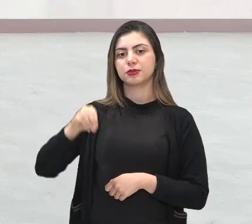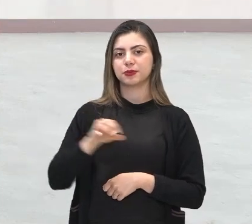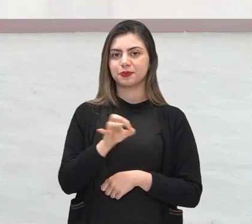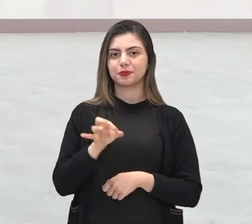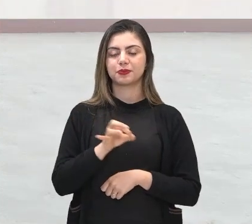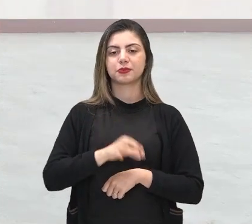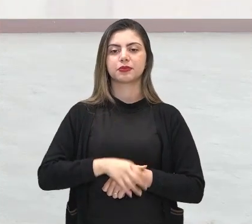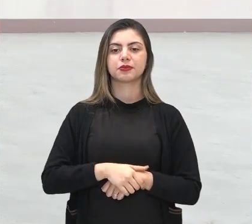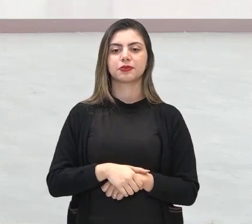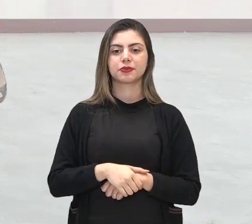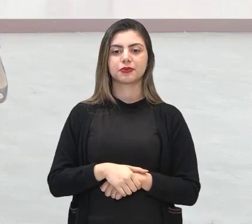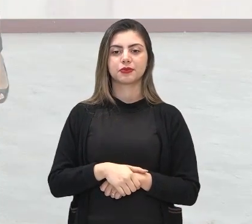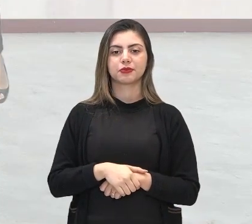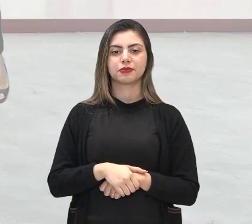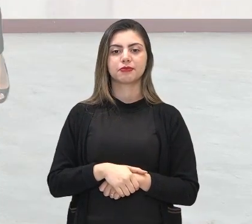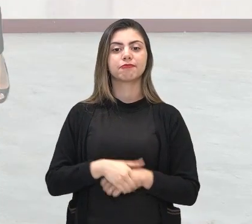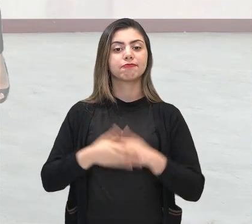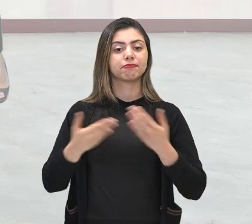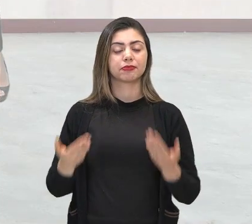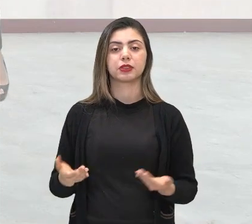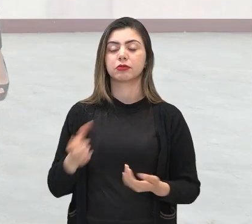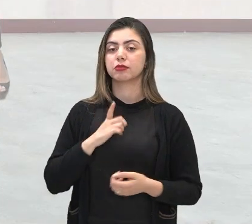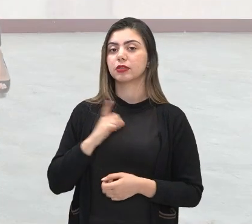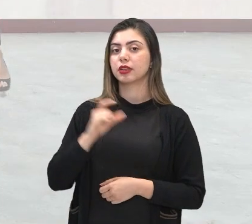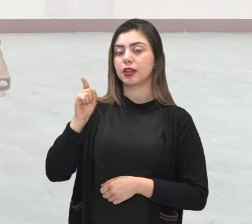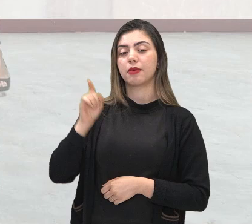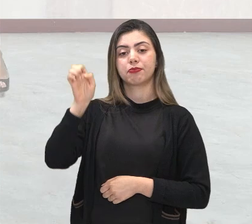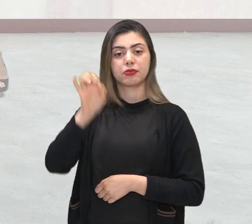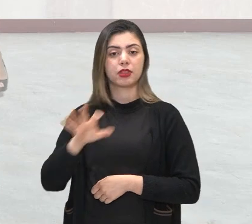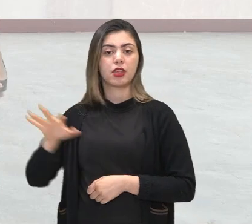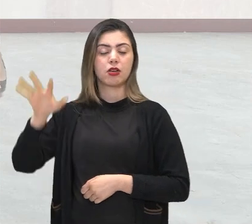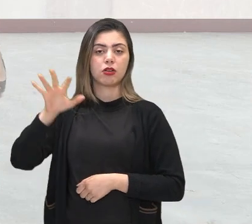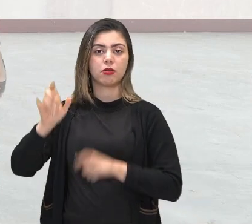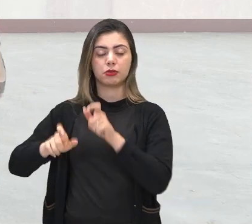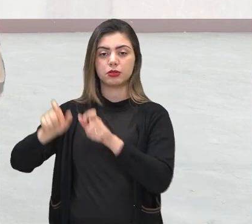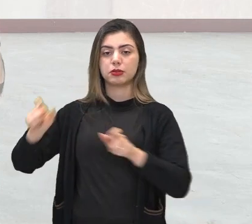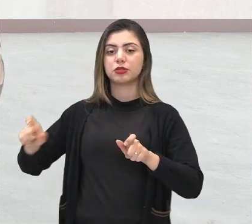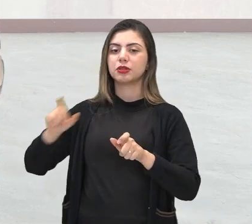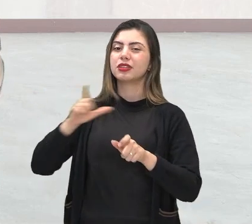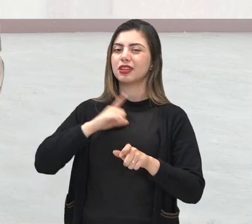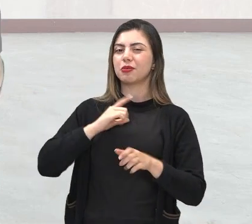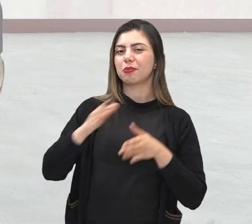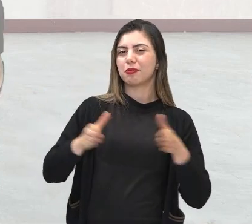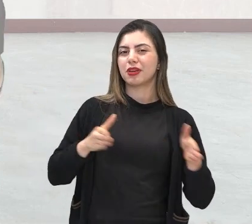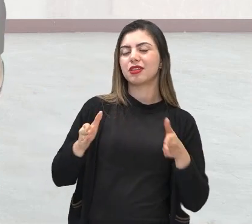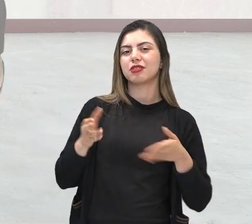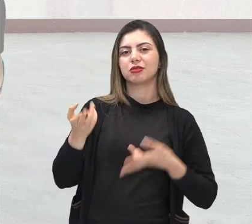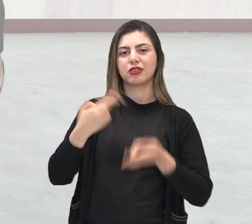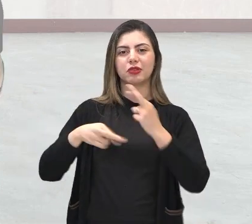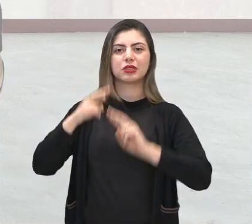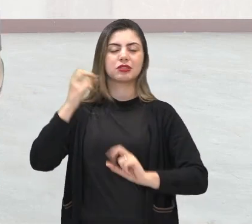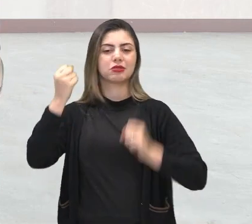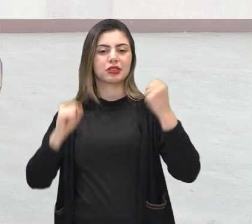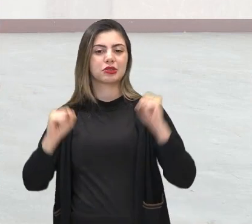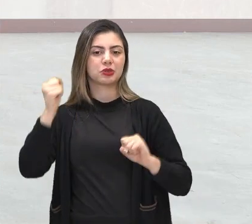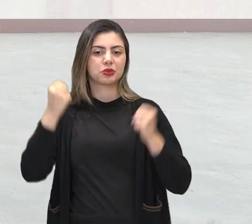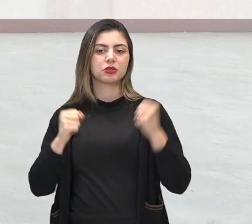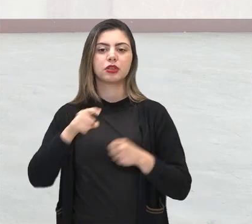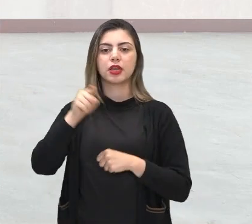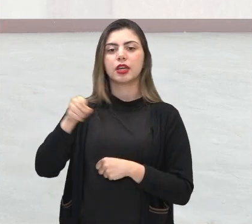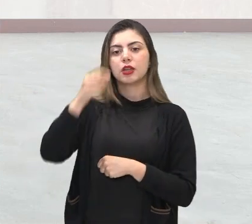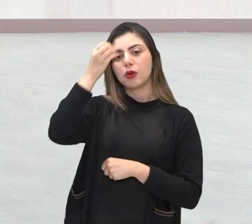certo o homem europeu diante da industrialização tendo aprendido a utilizar o conhecimento